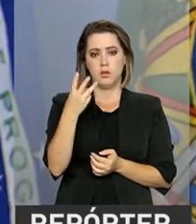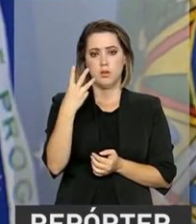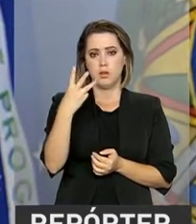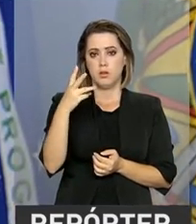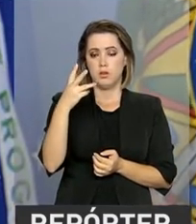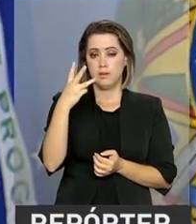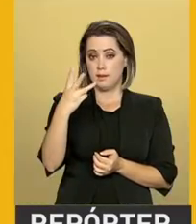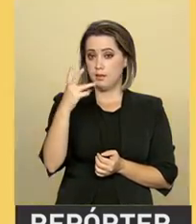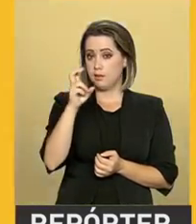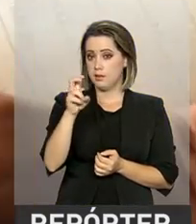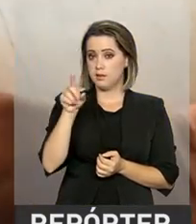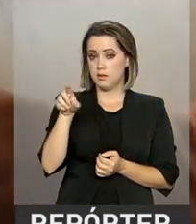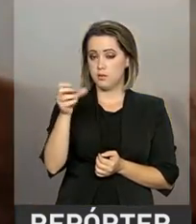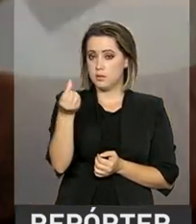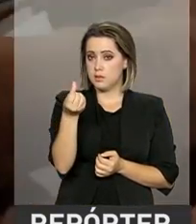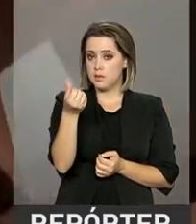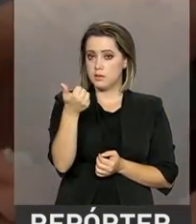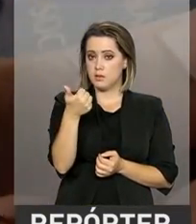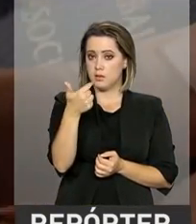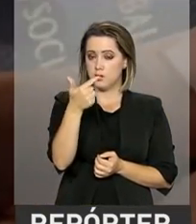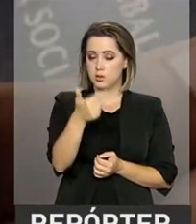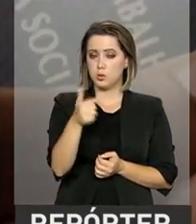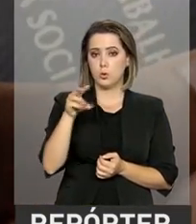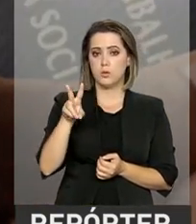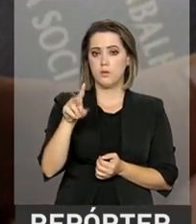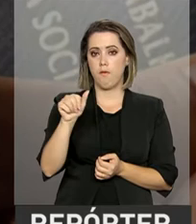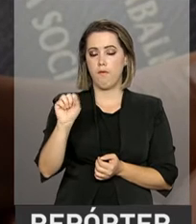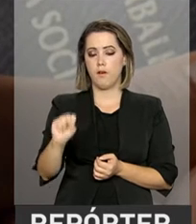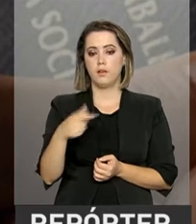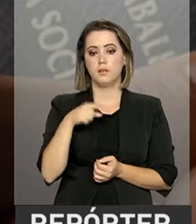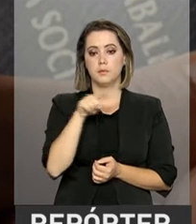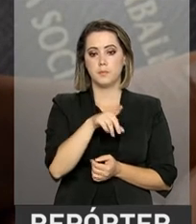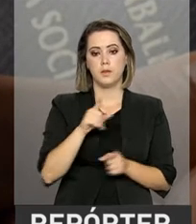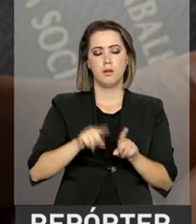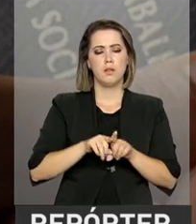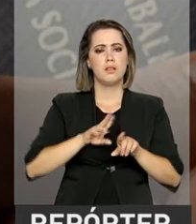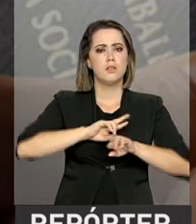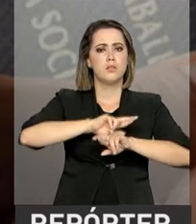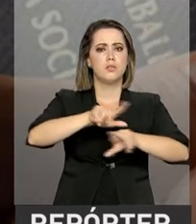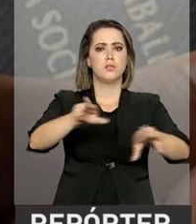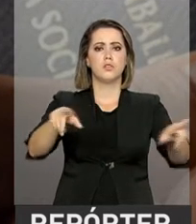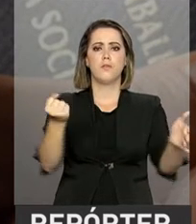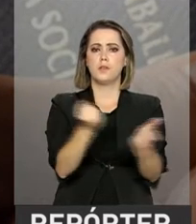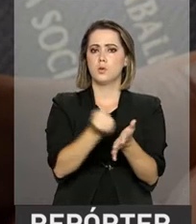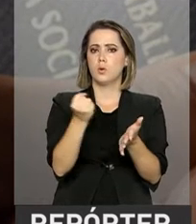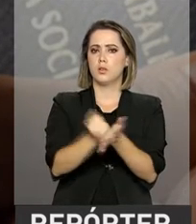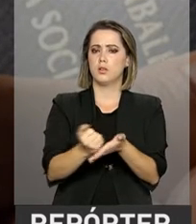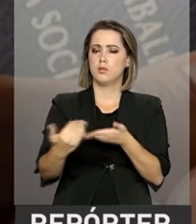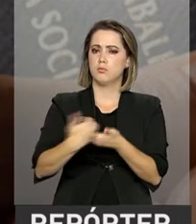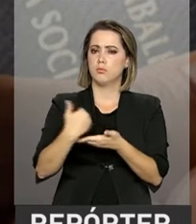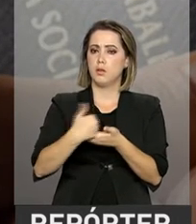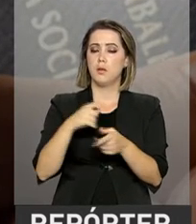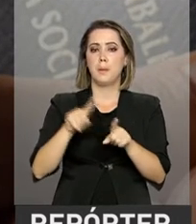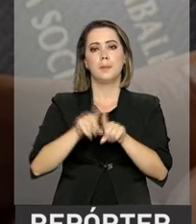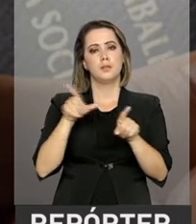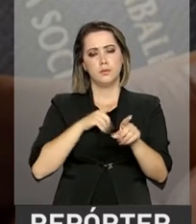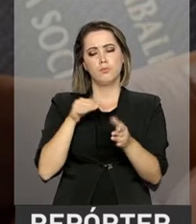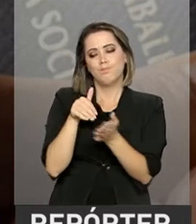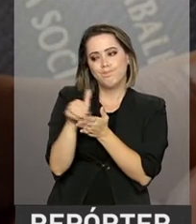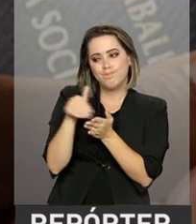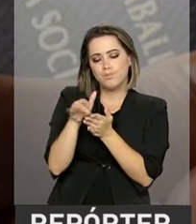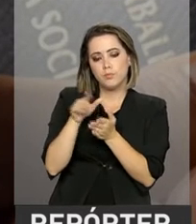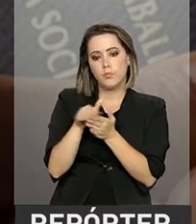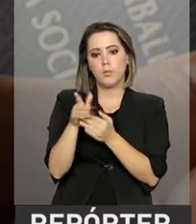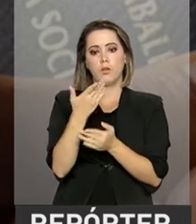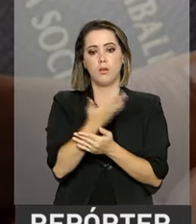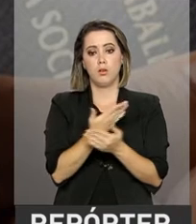35.612 vagas. Em fevereiro foram mais de 1 milhão e 250 mil contratações, contra 1 milhão e 215